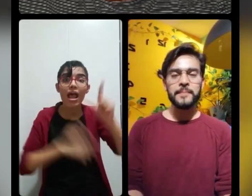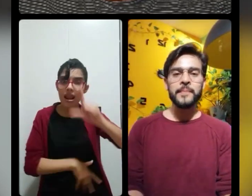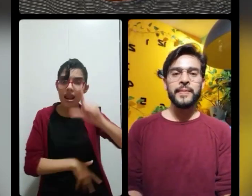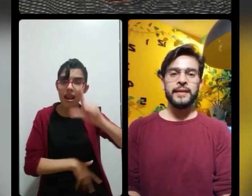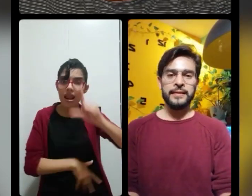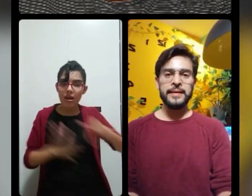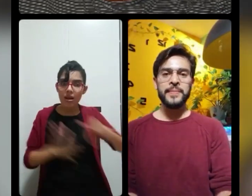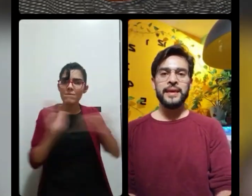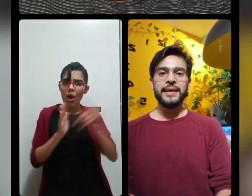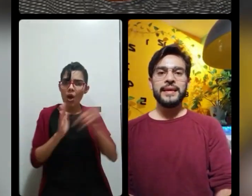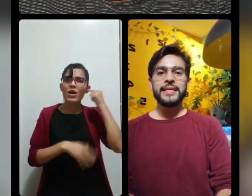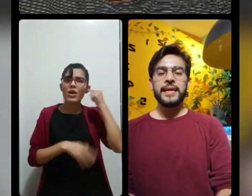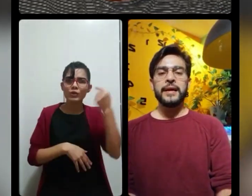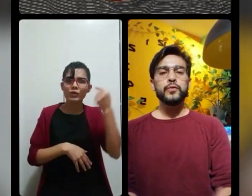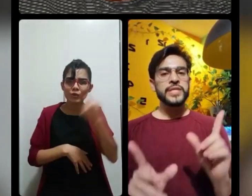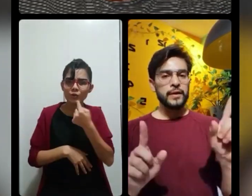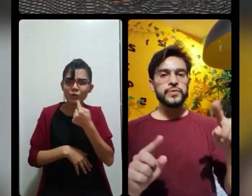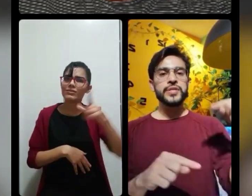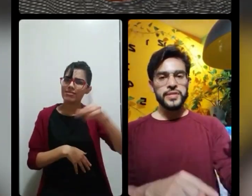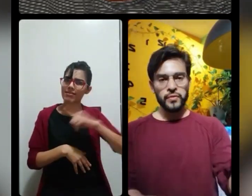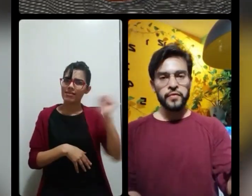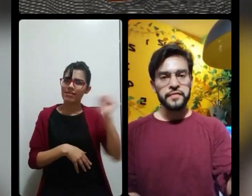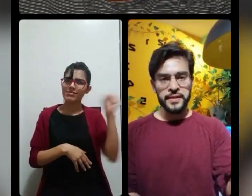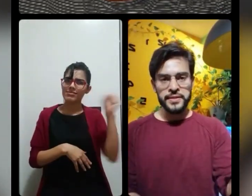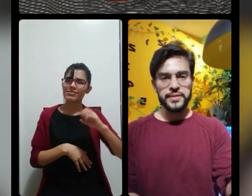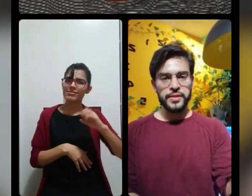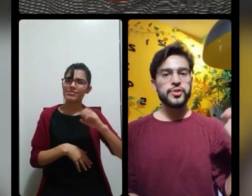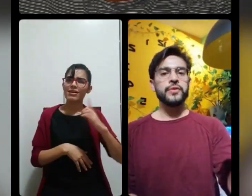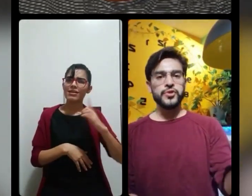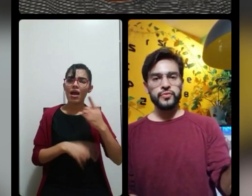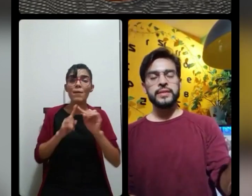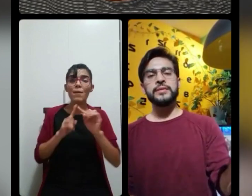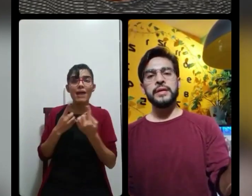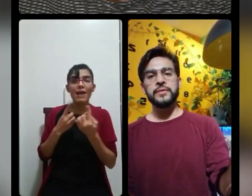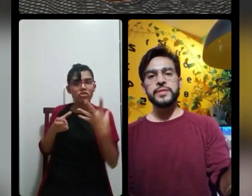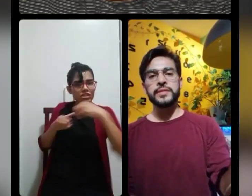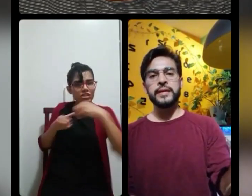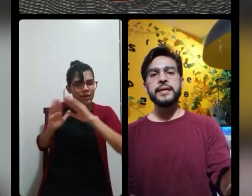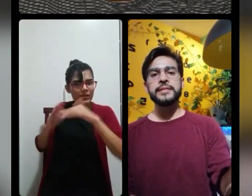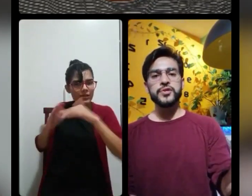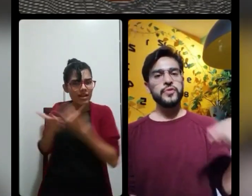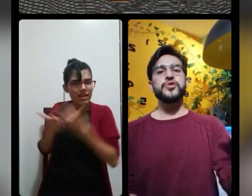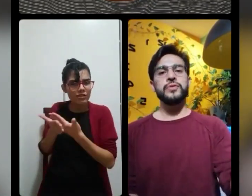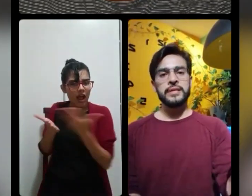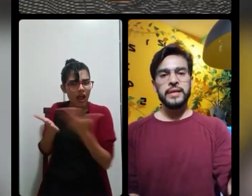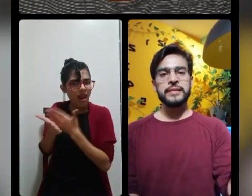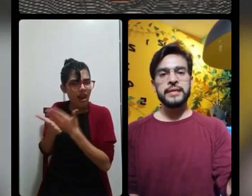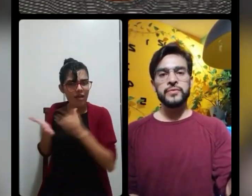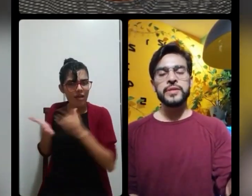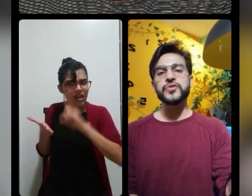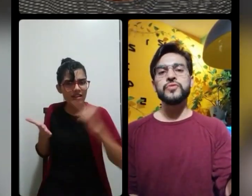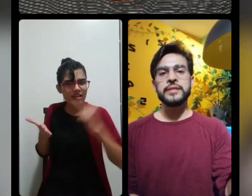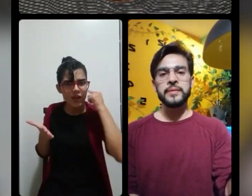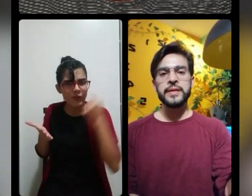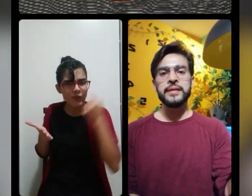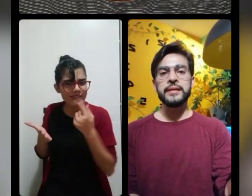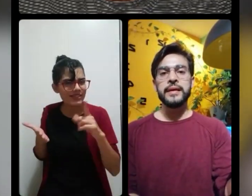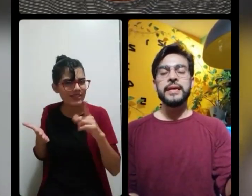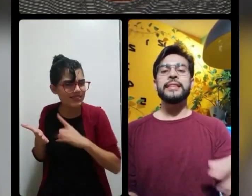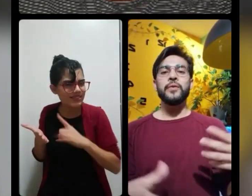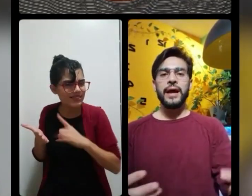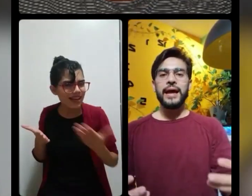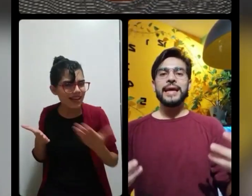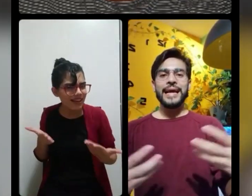escolar? Né? Os alunos que são ouvintes estão estudando a língua de sinais, estão estudando a literatura surda